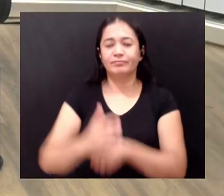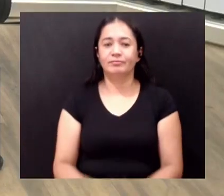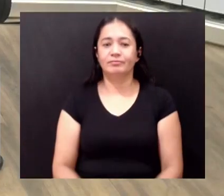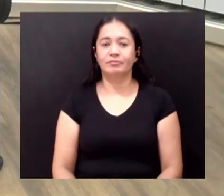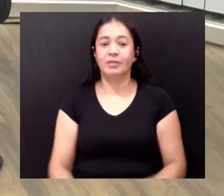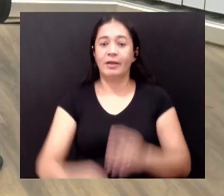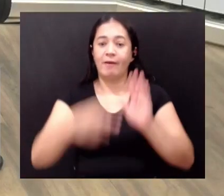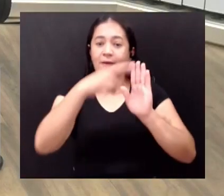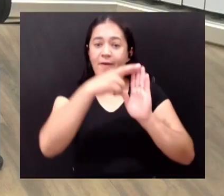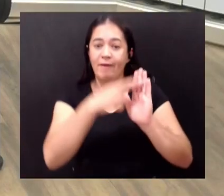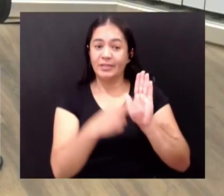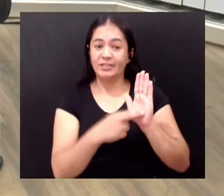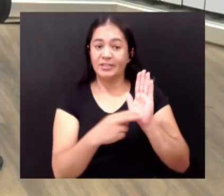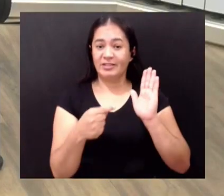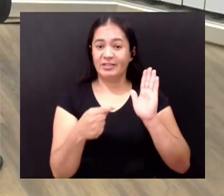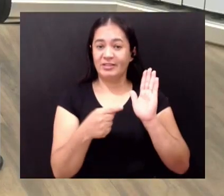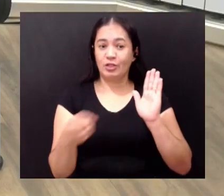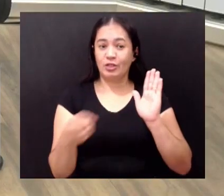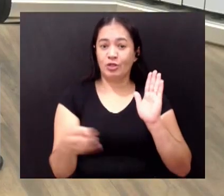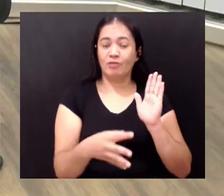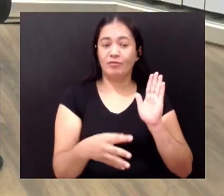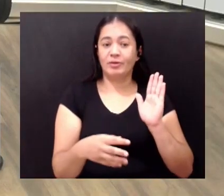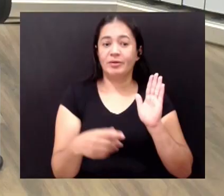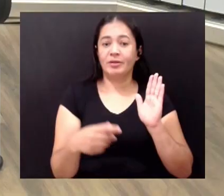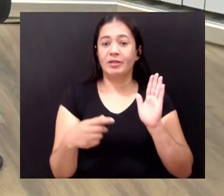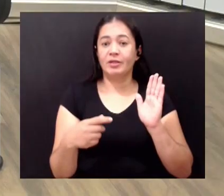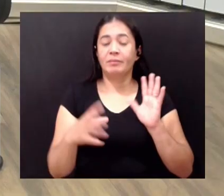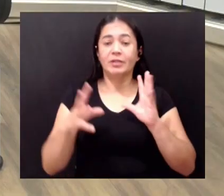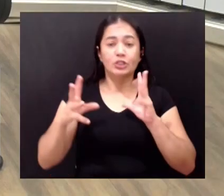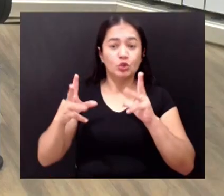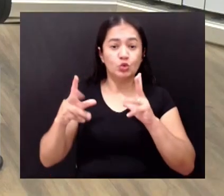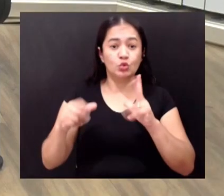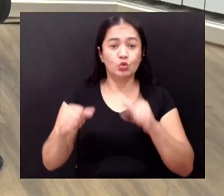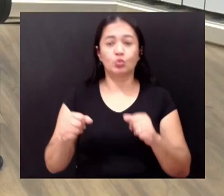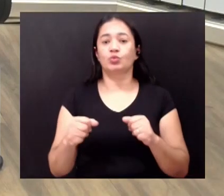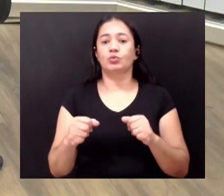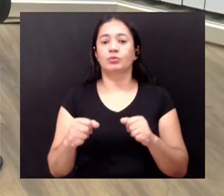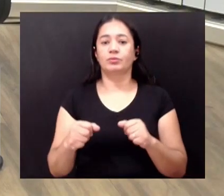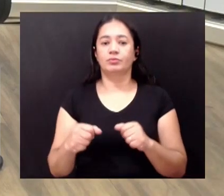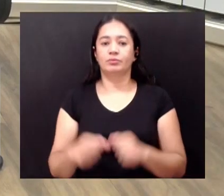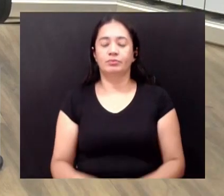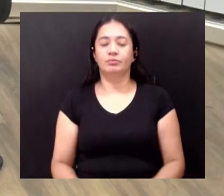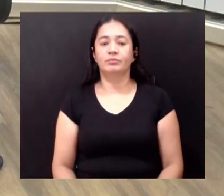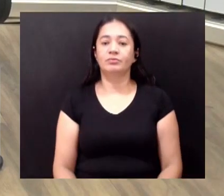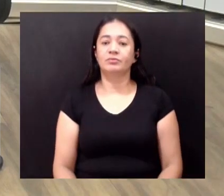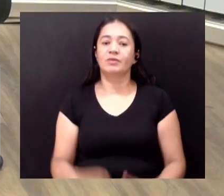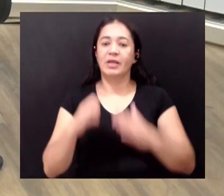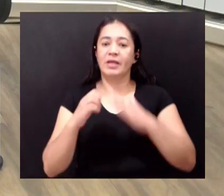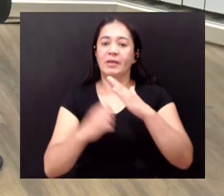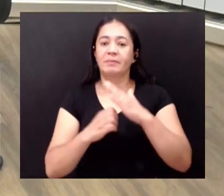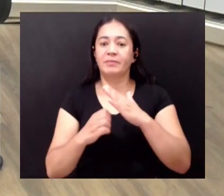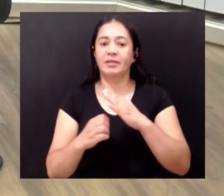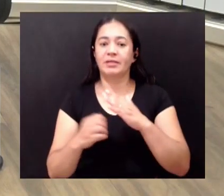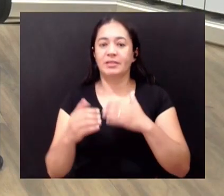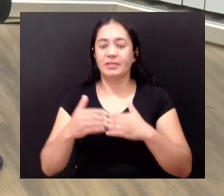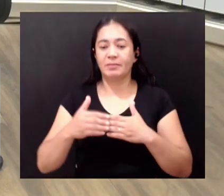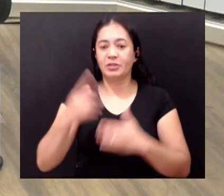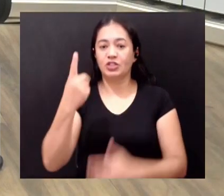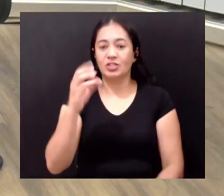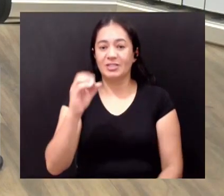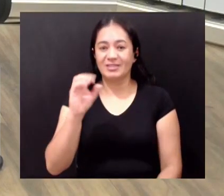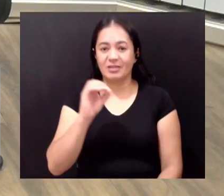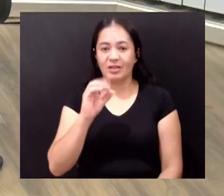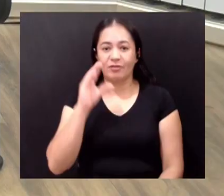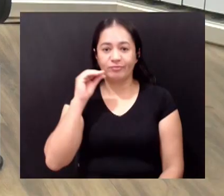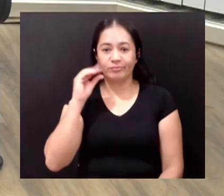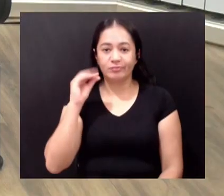legal a gente ressaltar que assim, ela vale para todos, né? Isso, para empresas acima de 100 colaboradores já. Então, e aí assim, às vezes